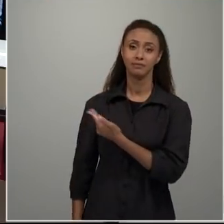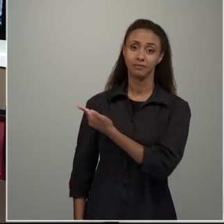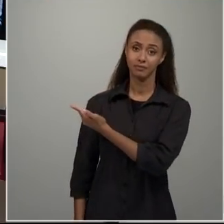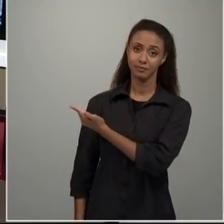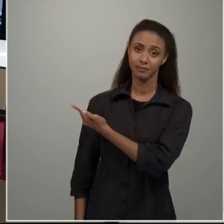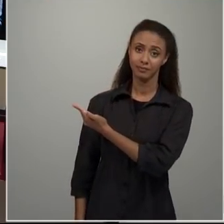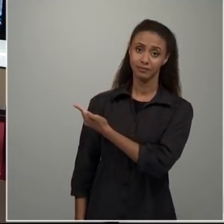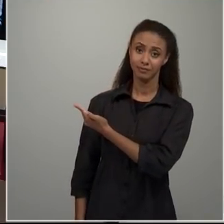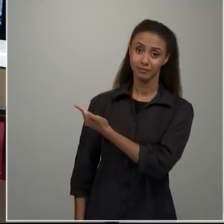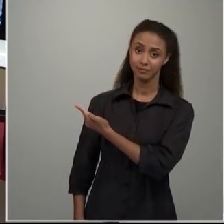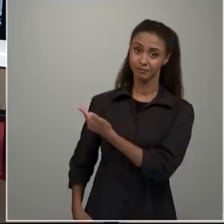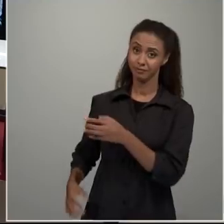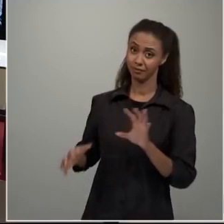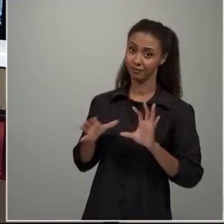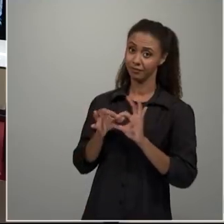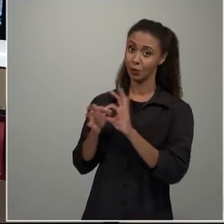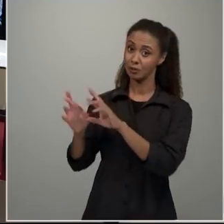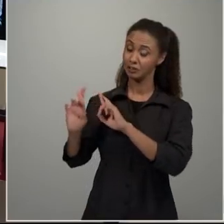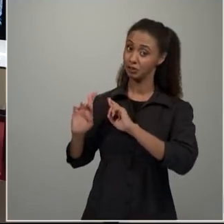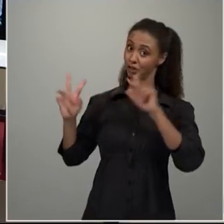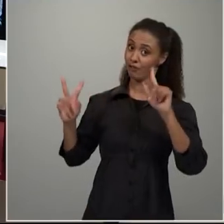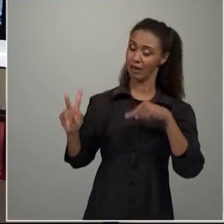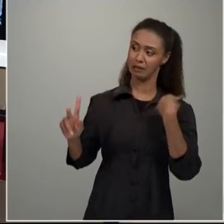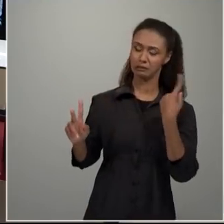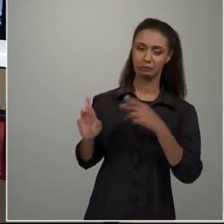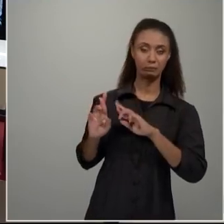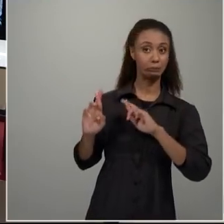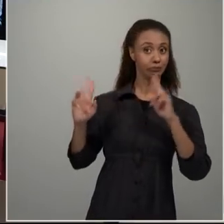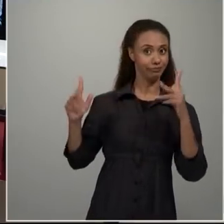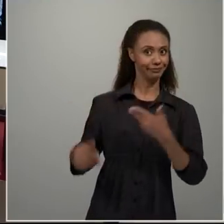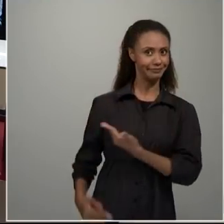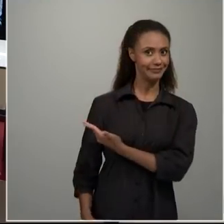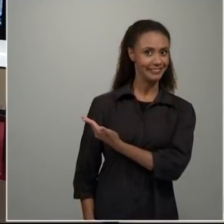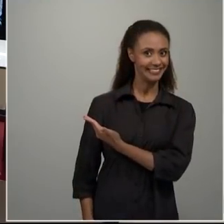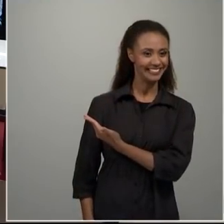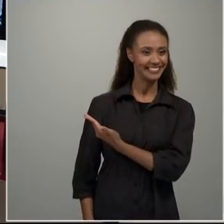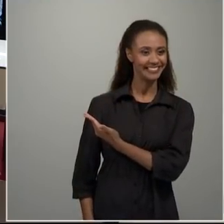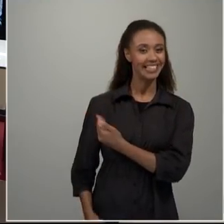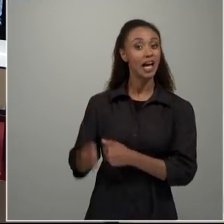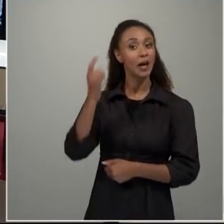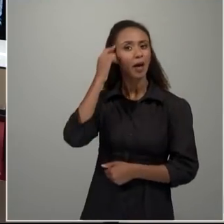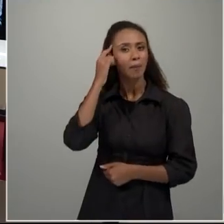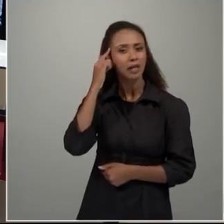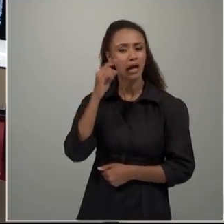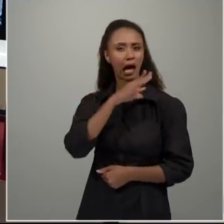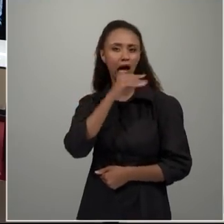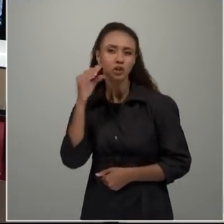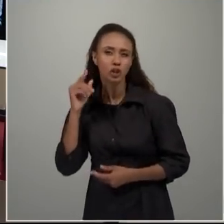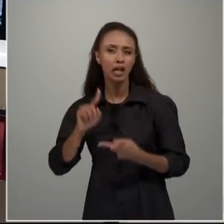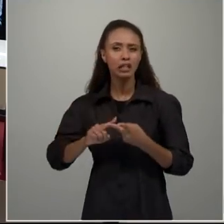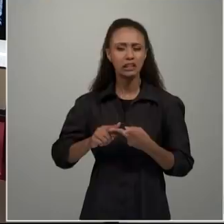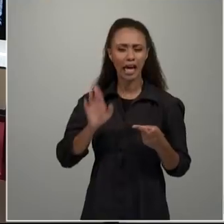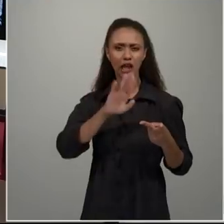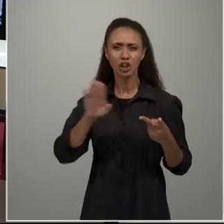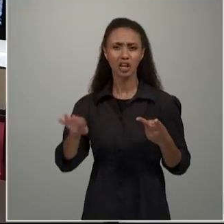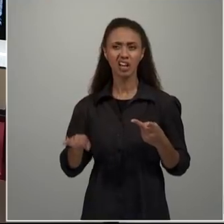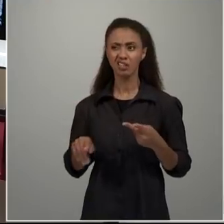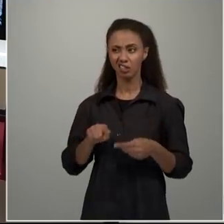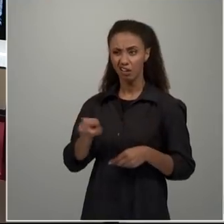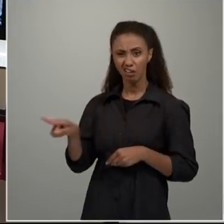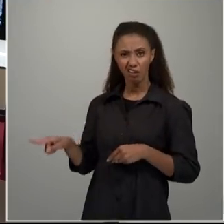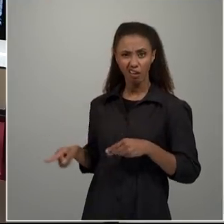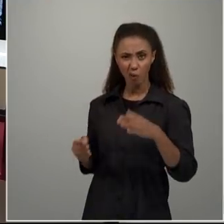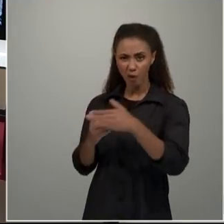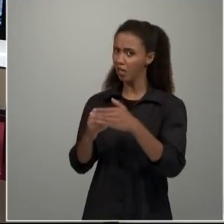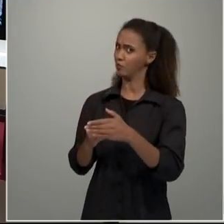nosso mundo a gente for parar pra pensar nas crianças e nos adolescentes pra eles não existem barreiras existem aquilo que